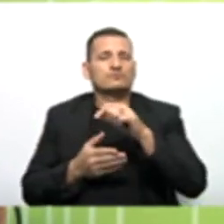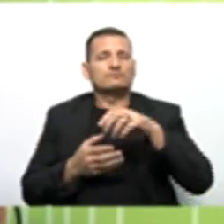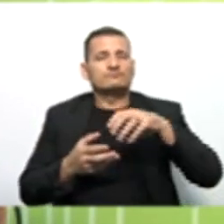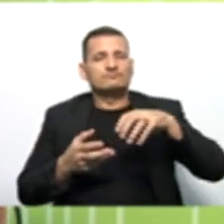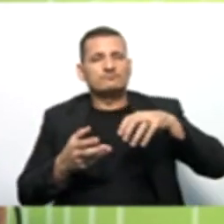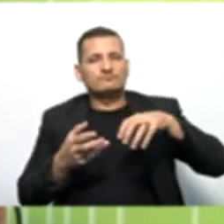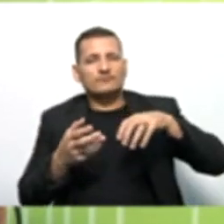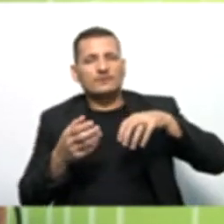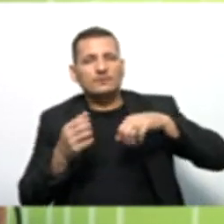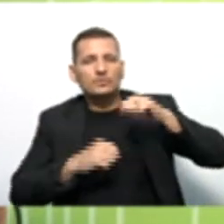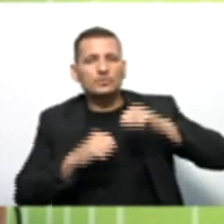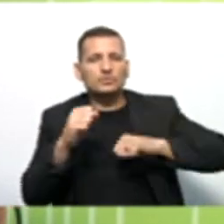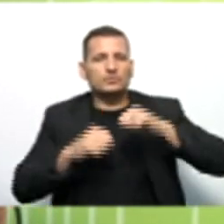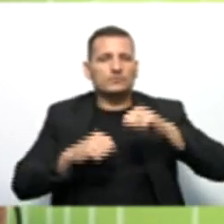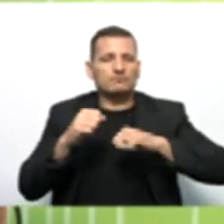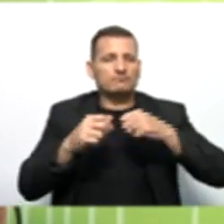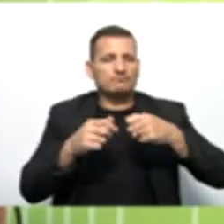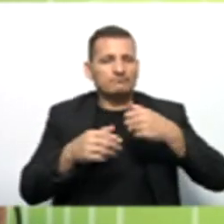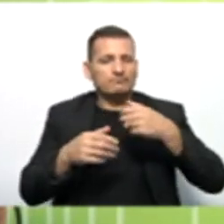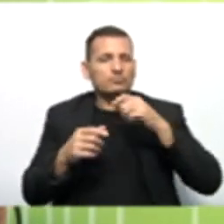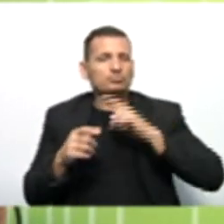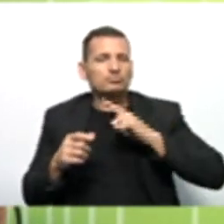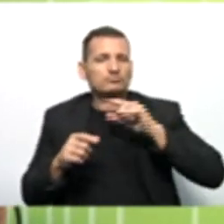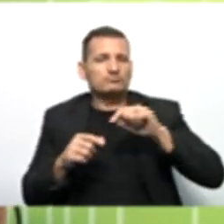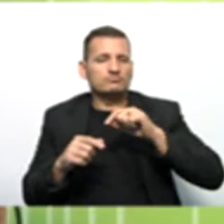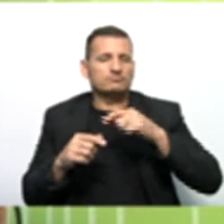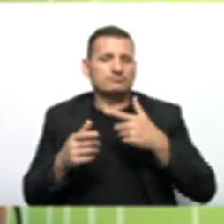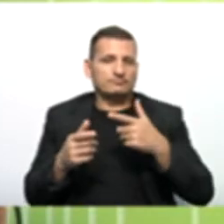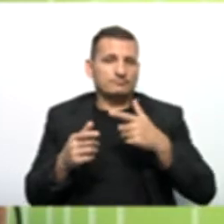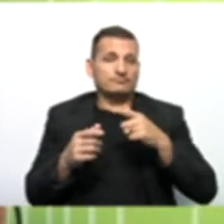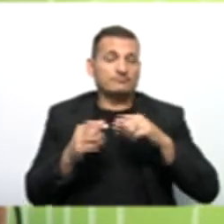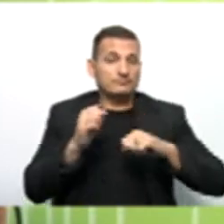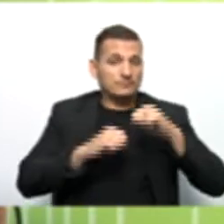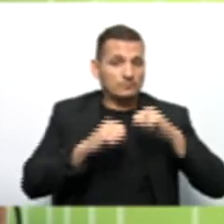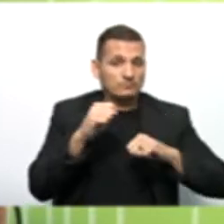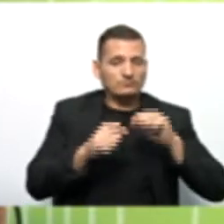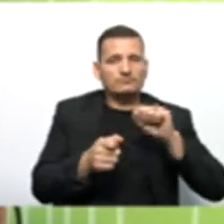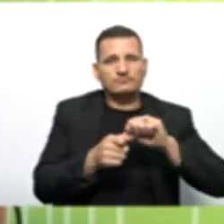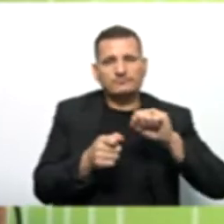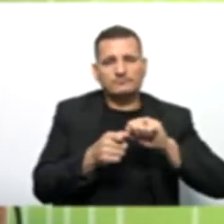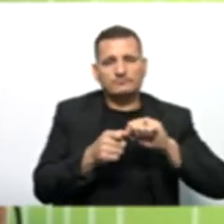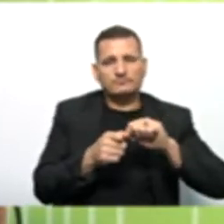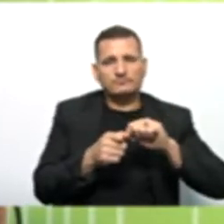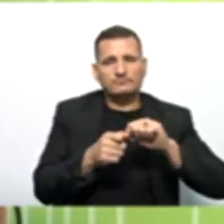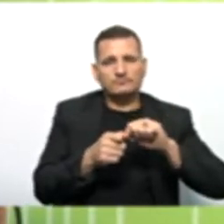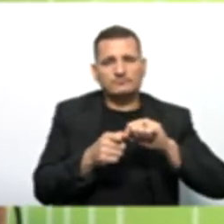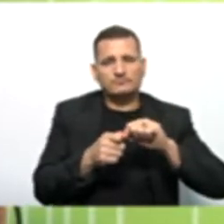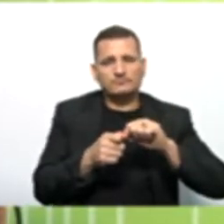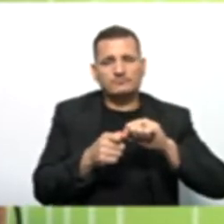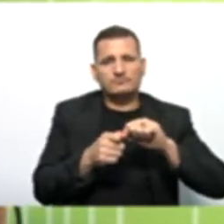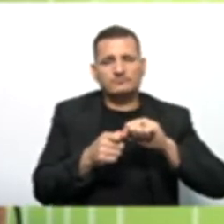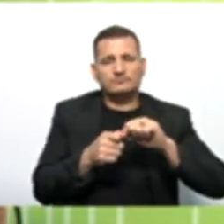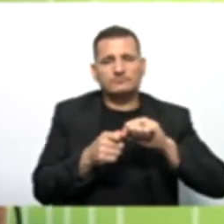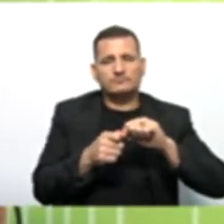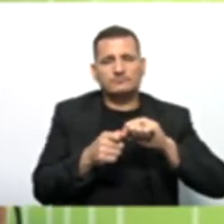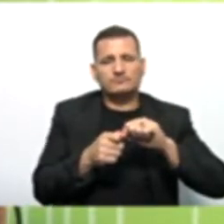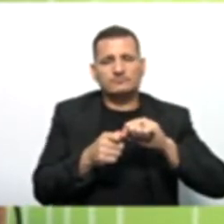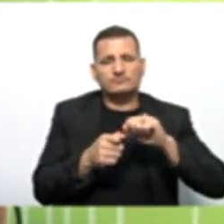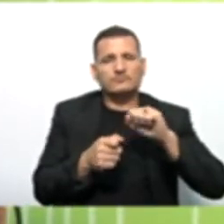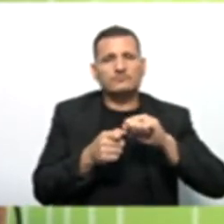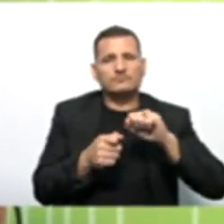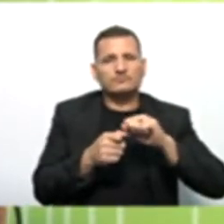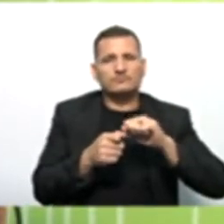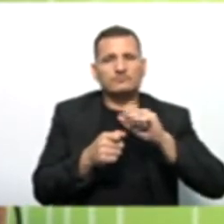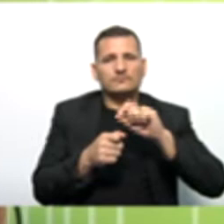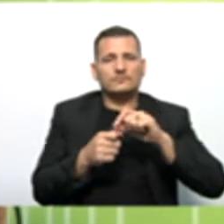a gente tinha muita demanda. O que acontecia? A indústria fazia requisições e as pessoas não conseguiam, as empresas não conseguiam